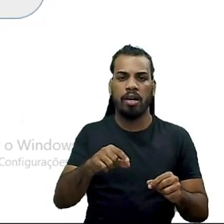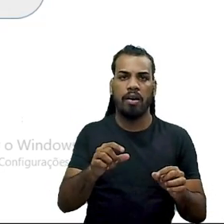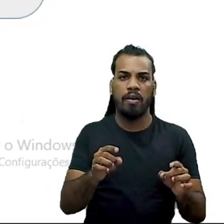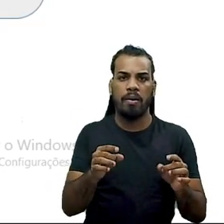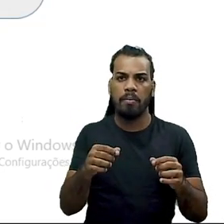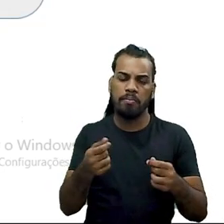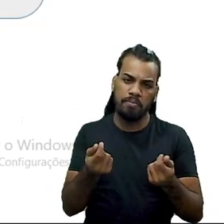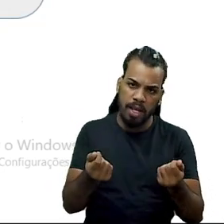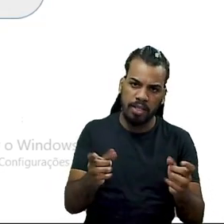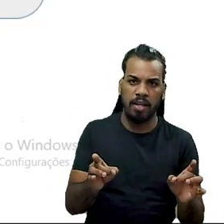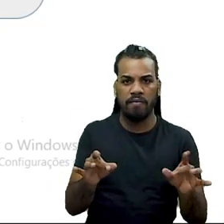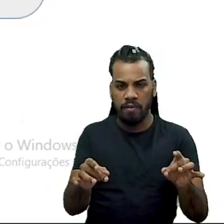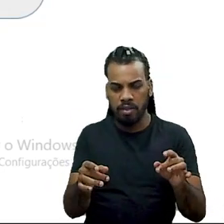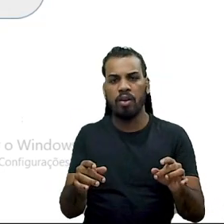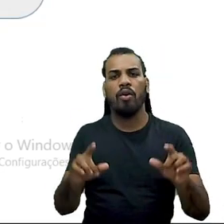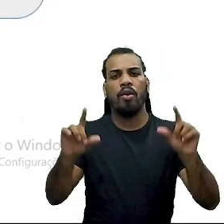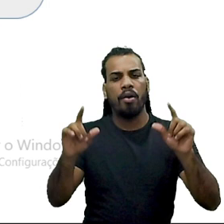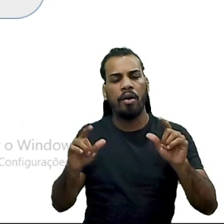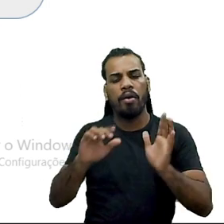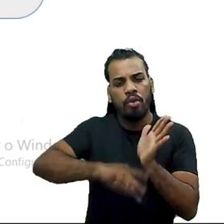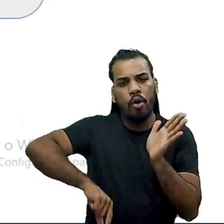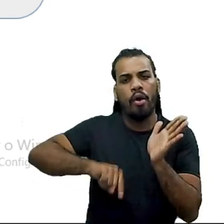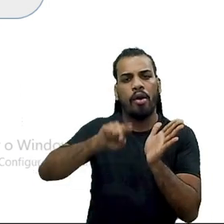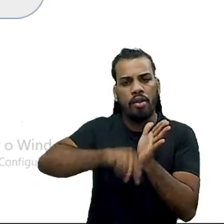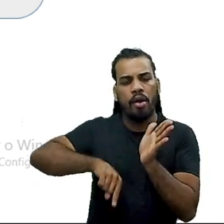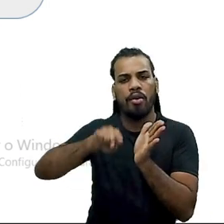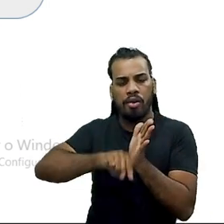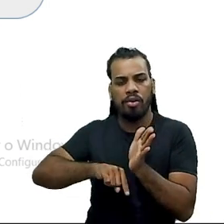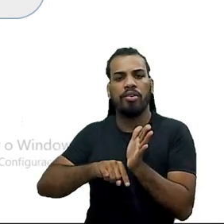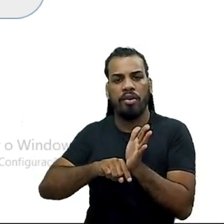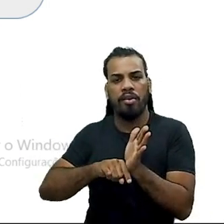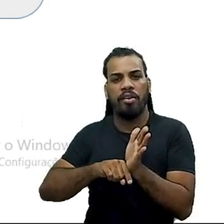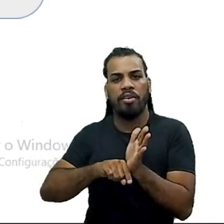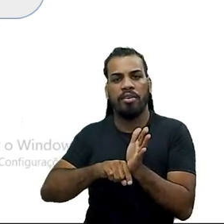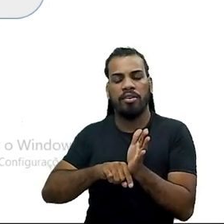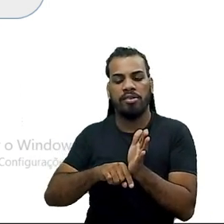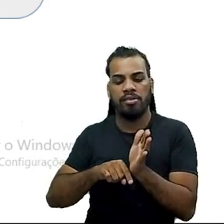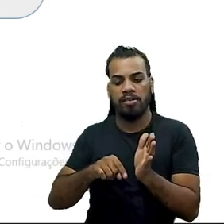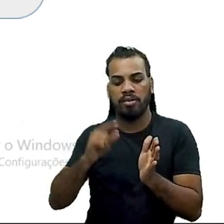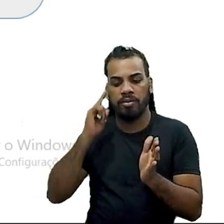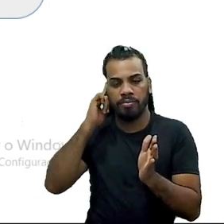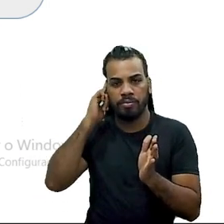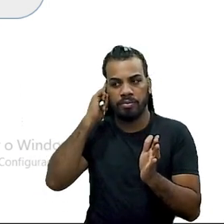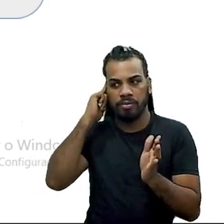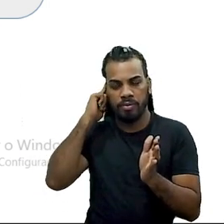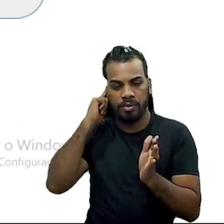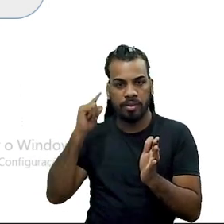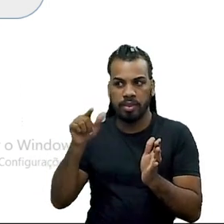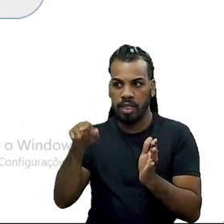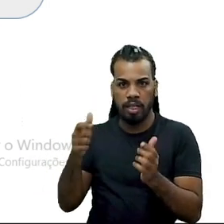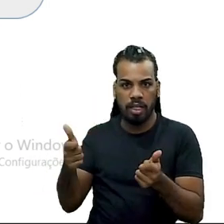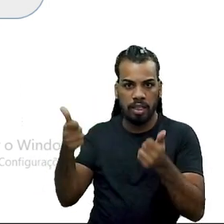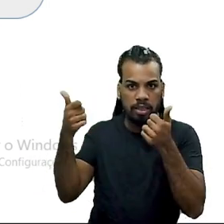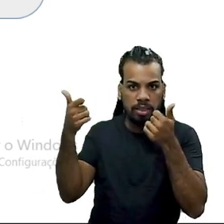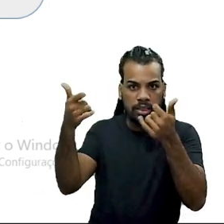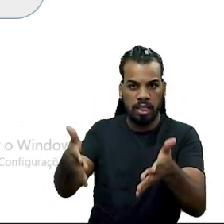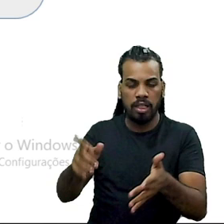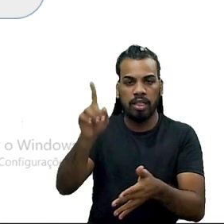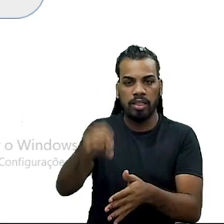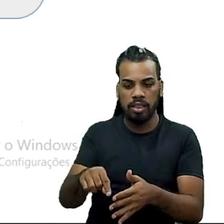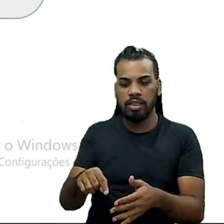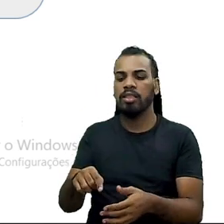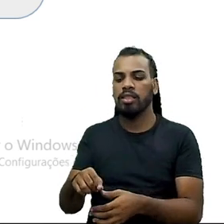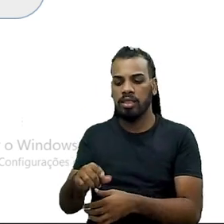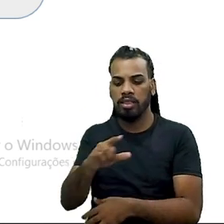venda, menos o custo, menos a despesa, tem a margem de contribuição. Então, essa abordagem aí é quando, de repente,